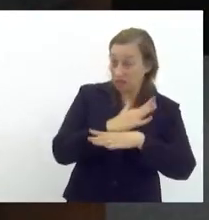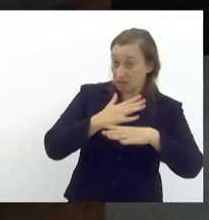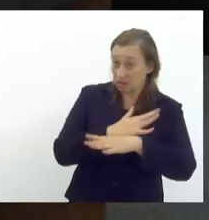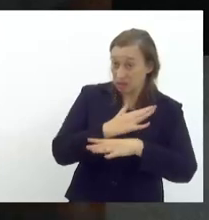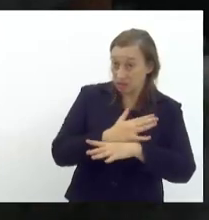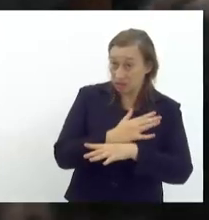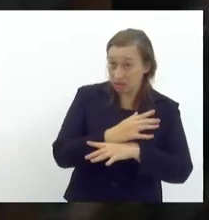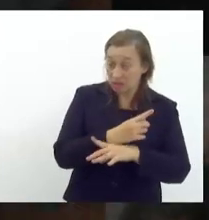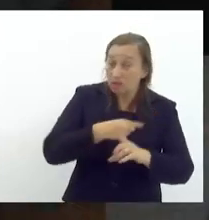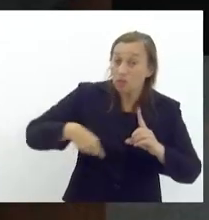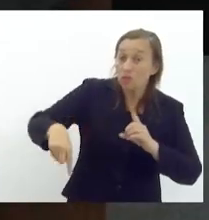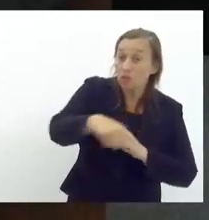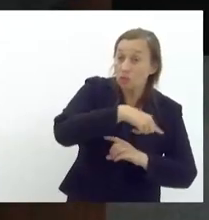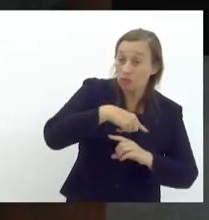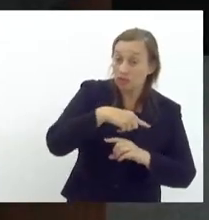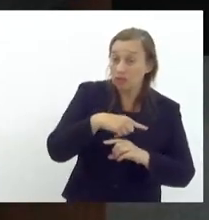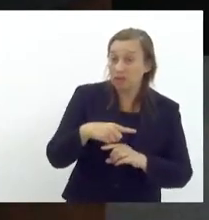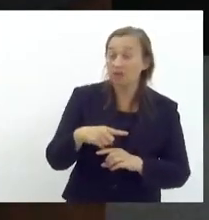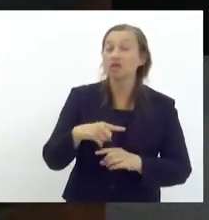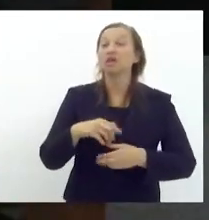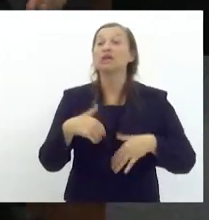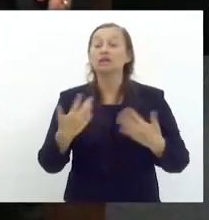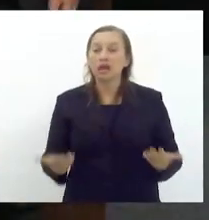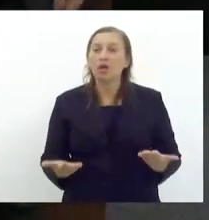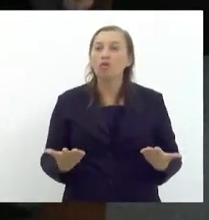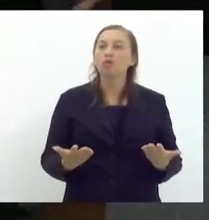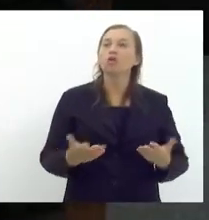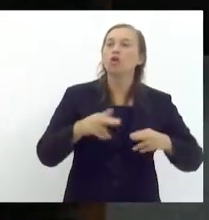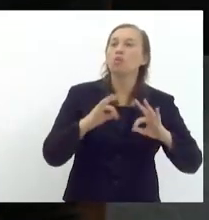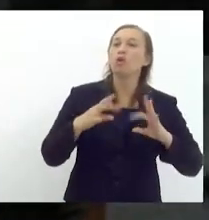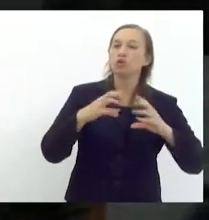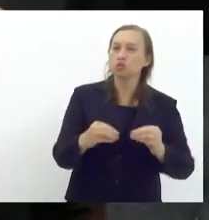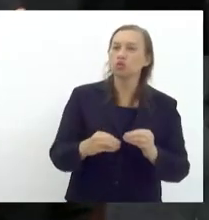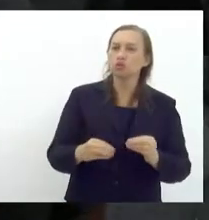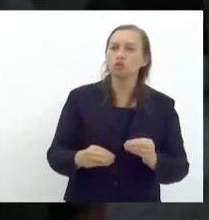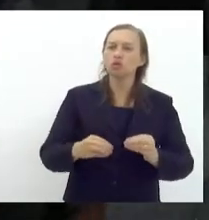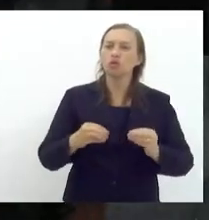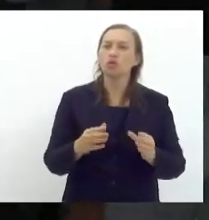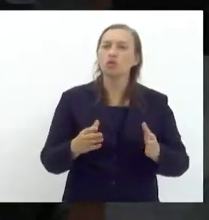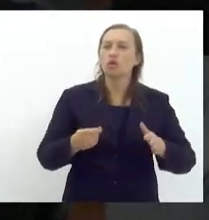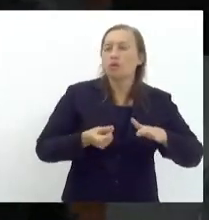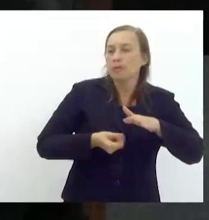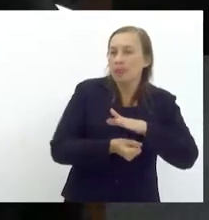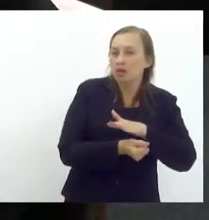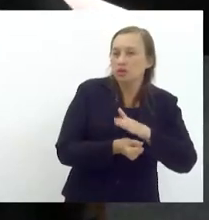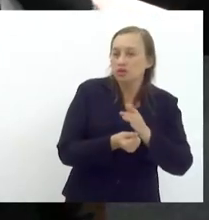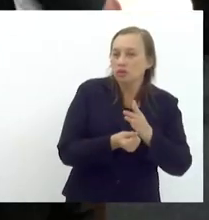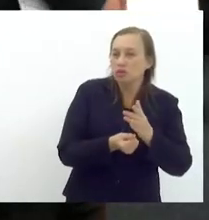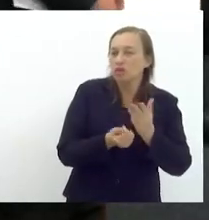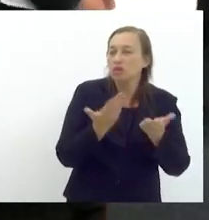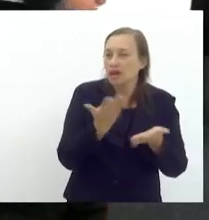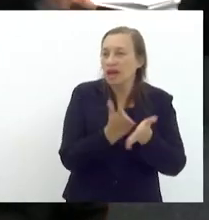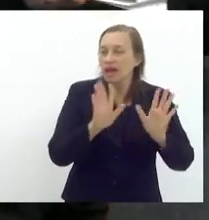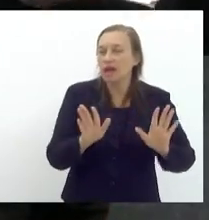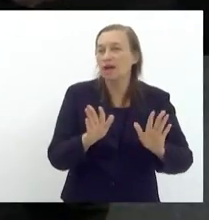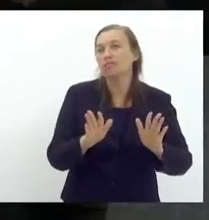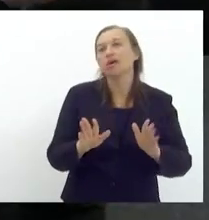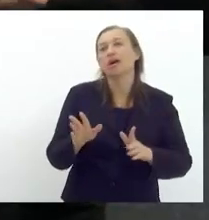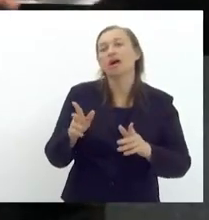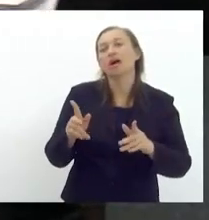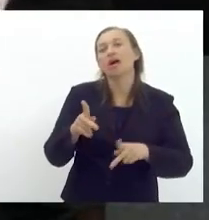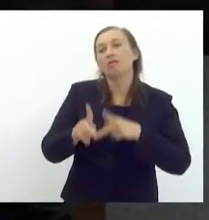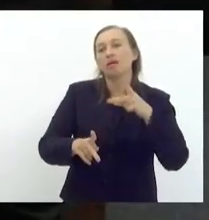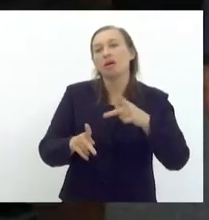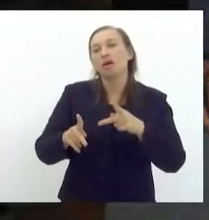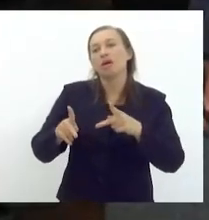do centro metropolitano da região metropolitana Então por tudo isso fundo de combate à pobreza para nós Talvez uma